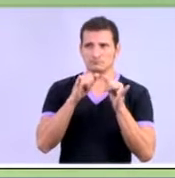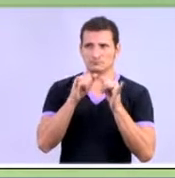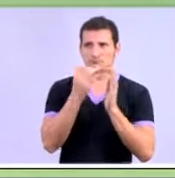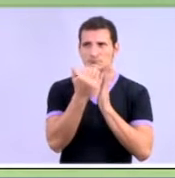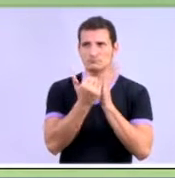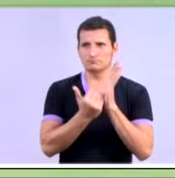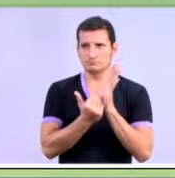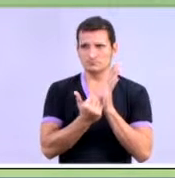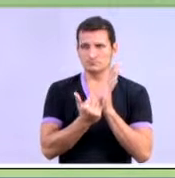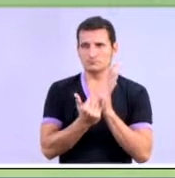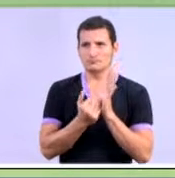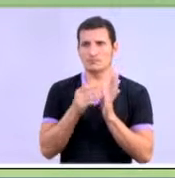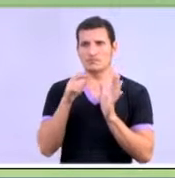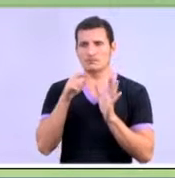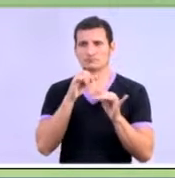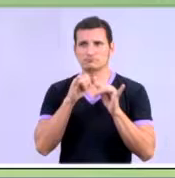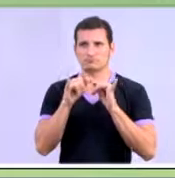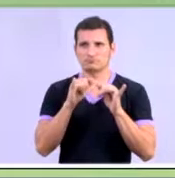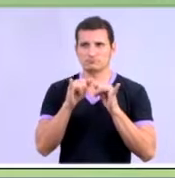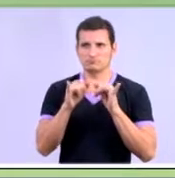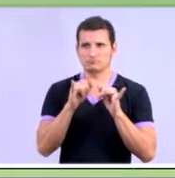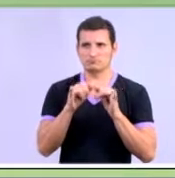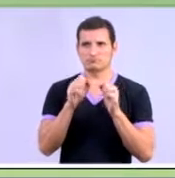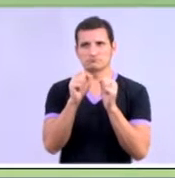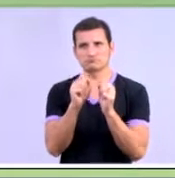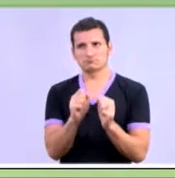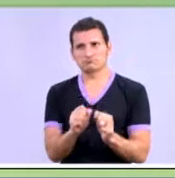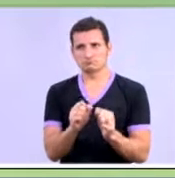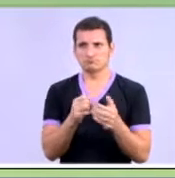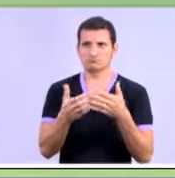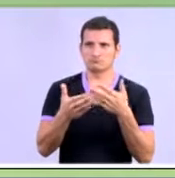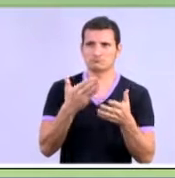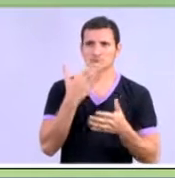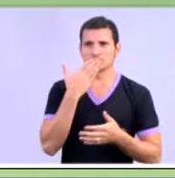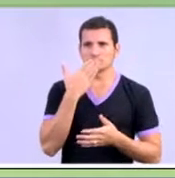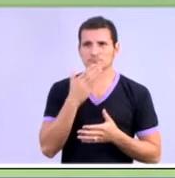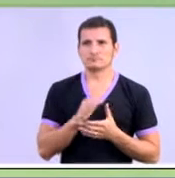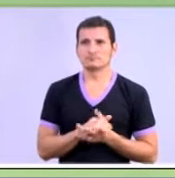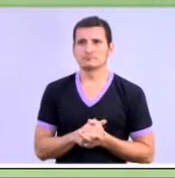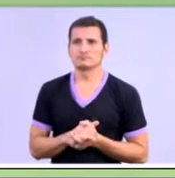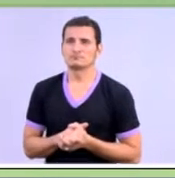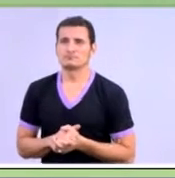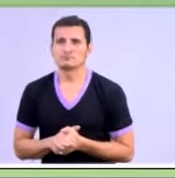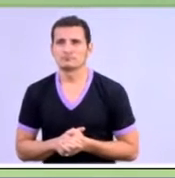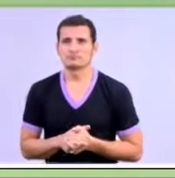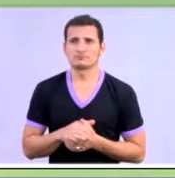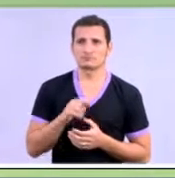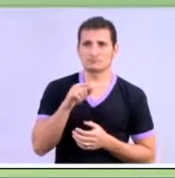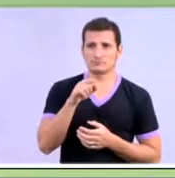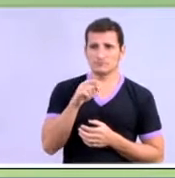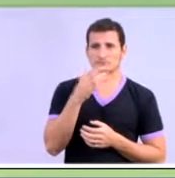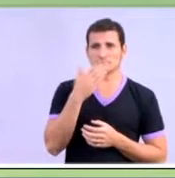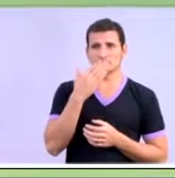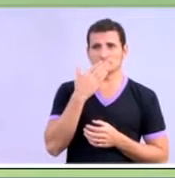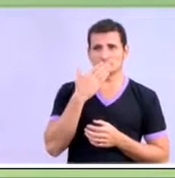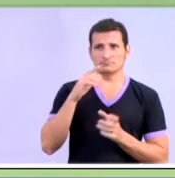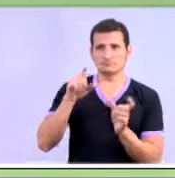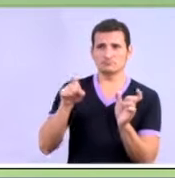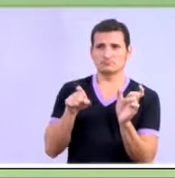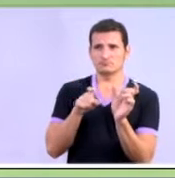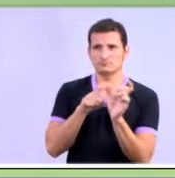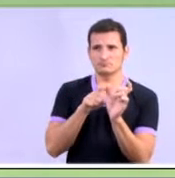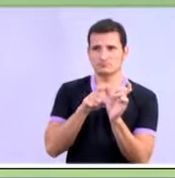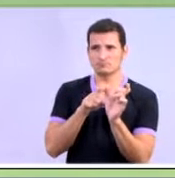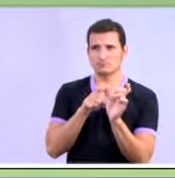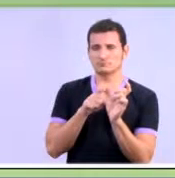programa. Essa informação pode ser de qualquer tipo. Esse tipo de retorno, quer dizer, o tipo de retorno